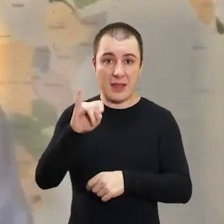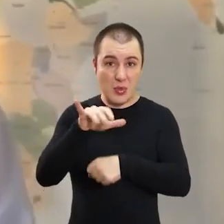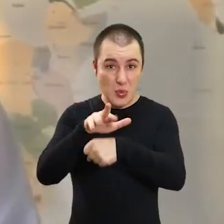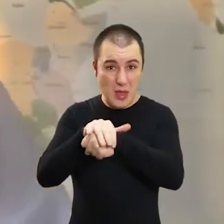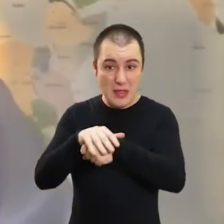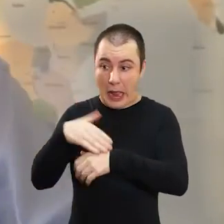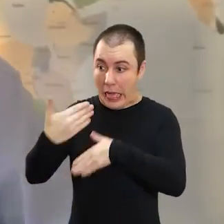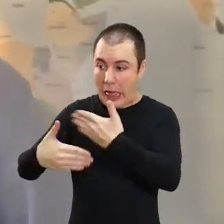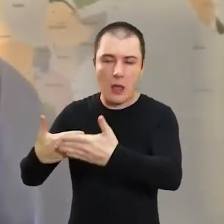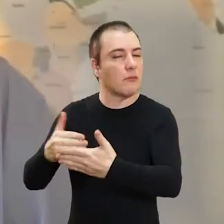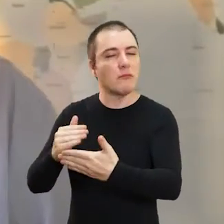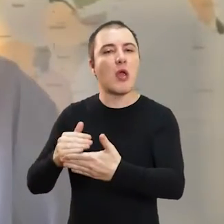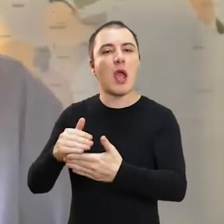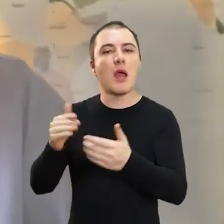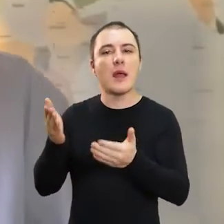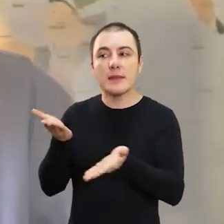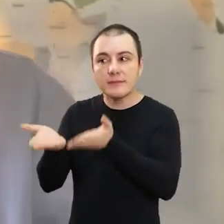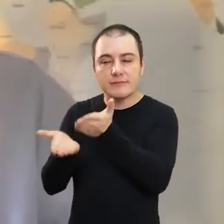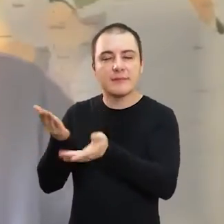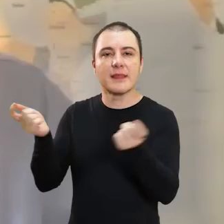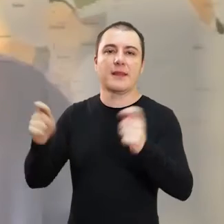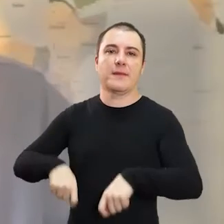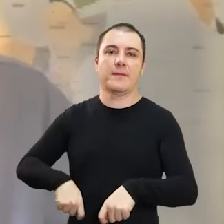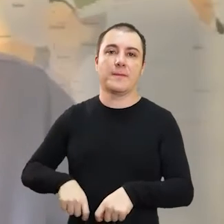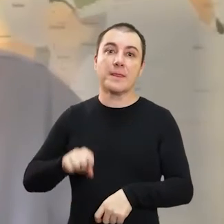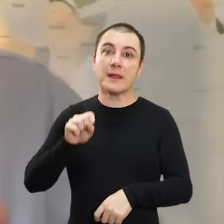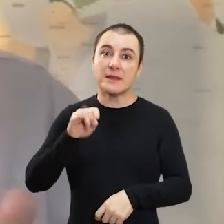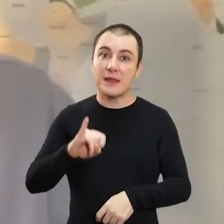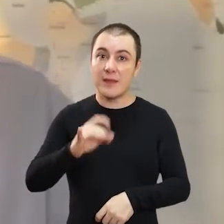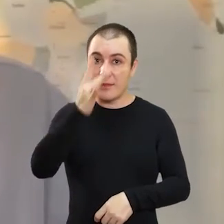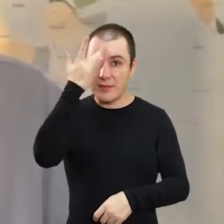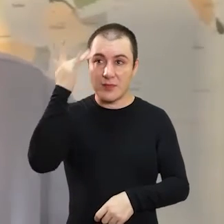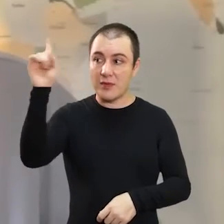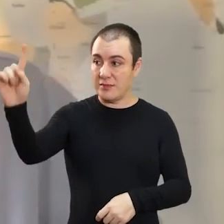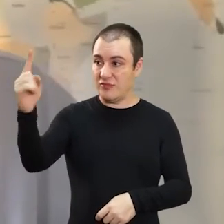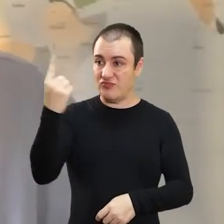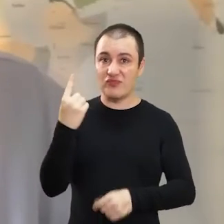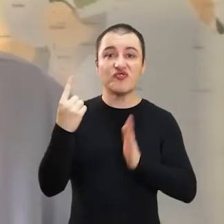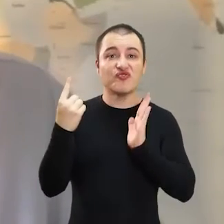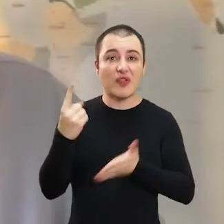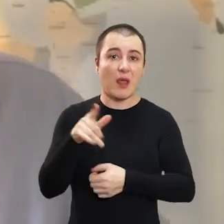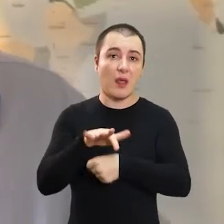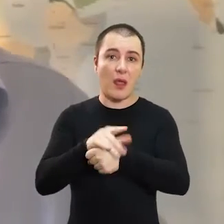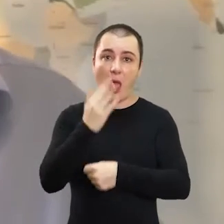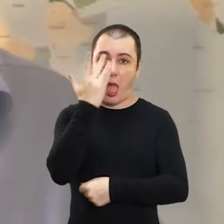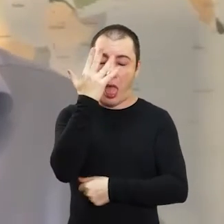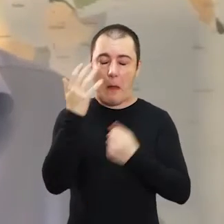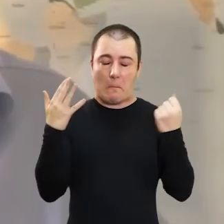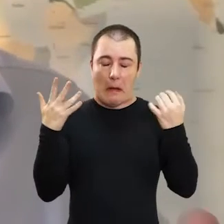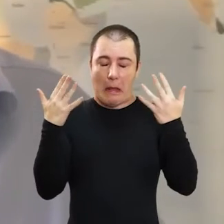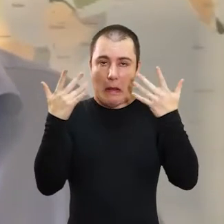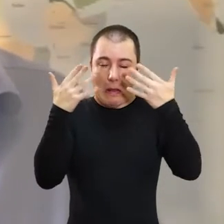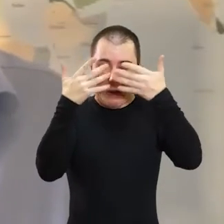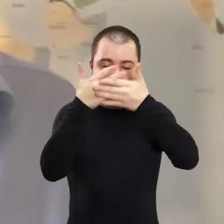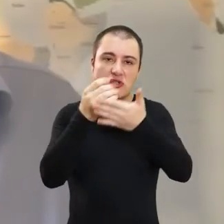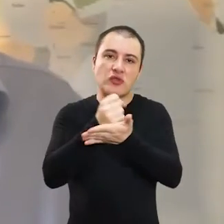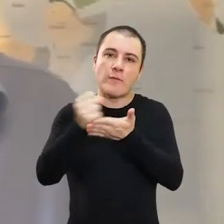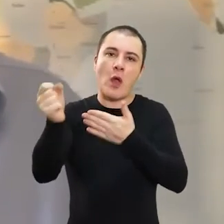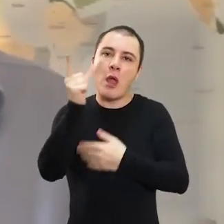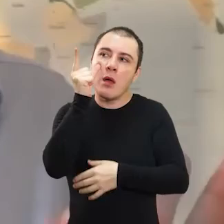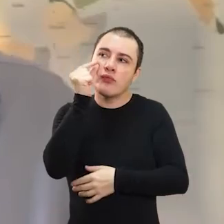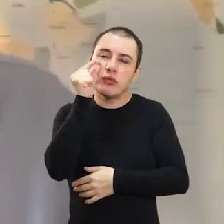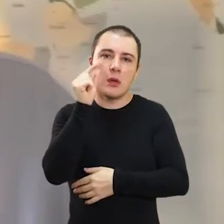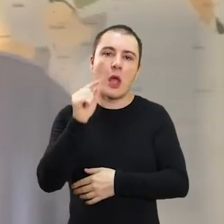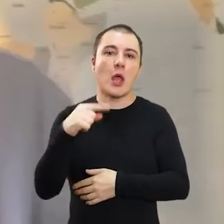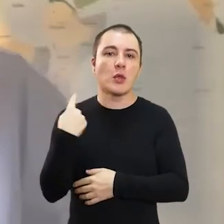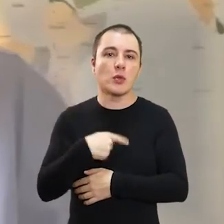da doença, mas infelizmente, quando ela chega à oftalmologia no estágio já muito avançado, o que perdeu, perdeu. A